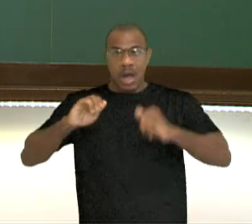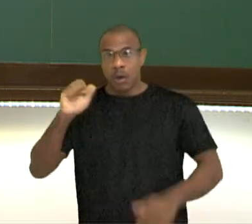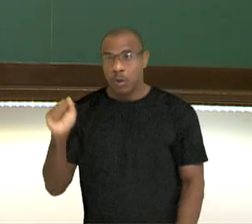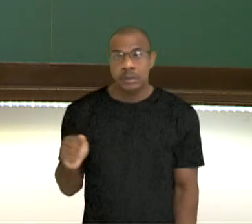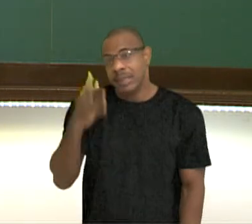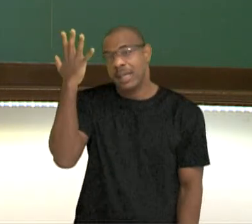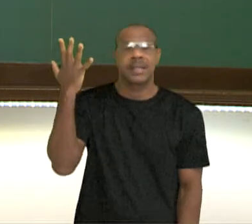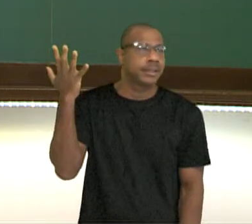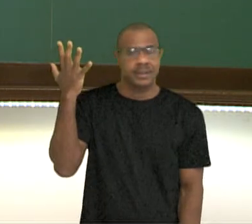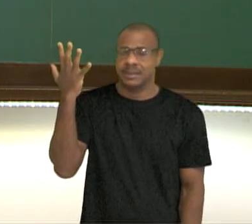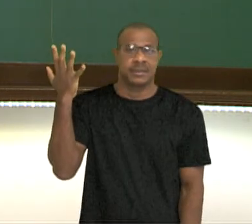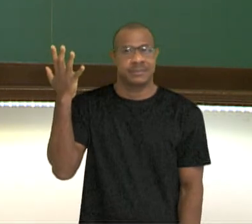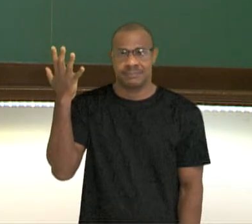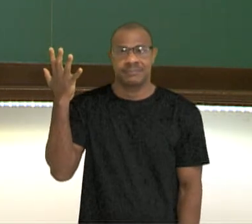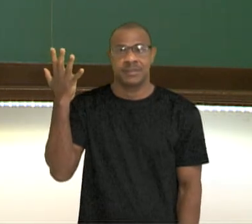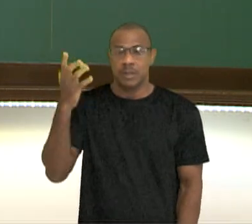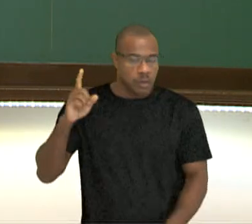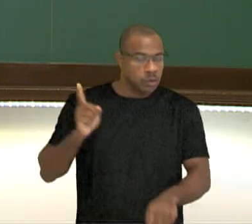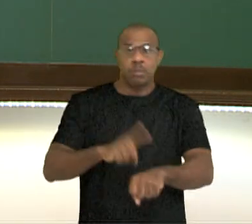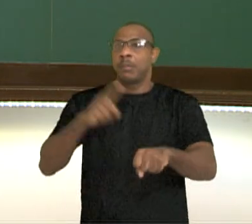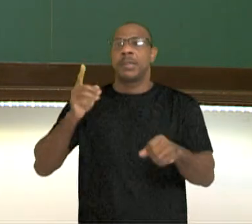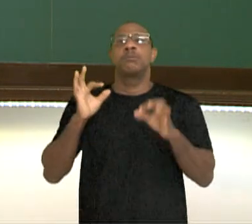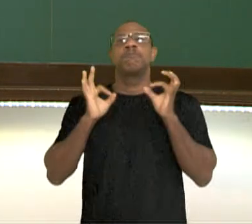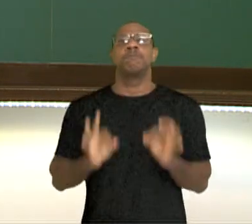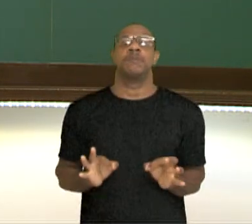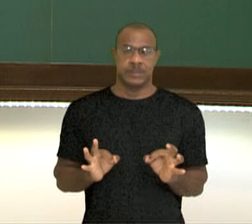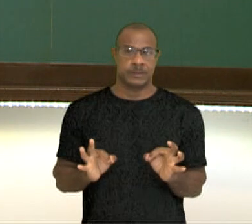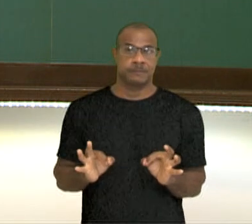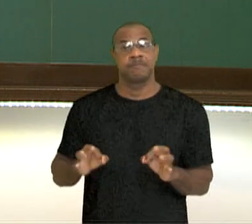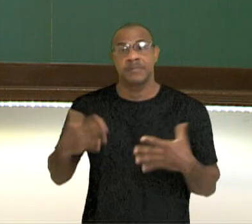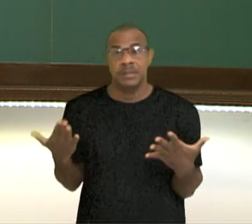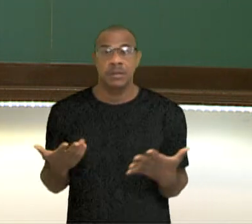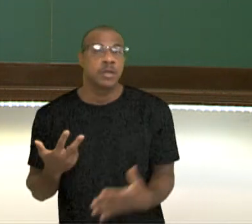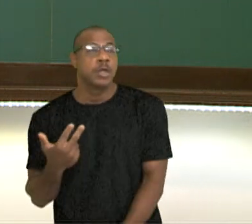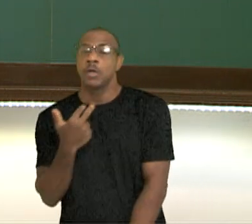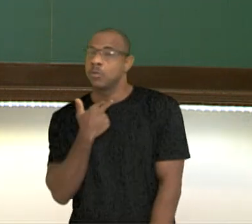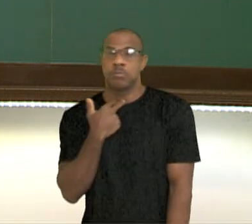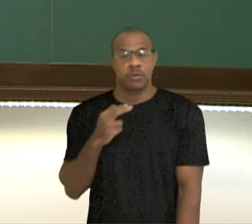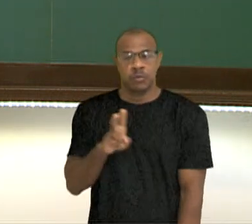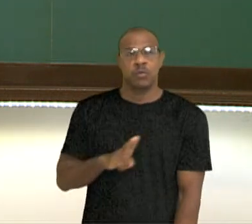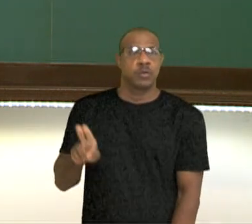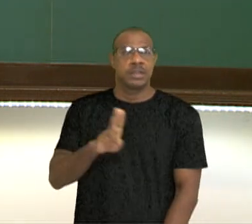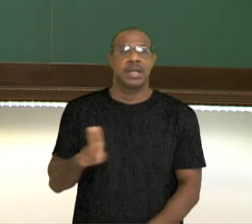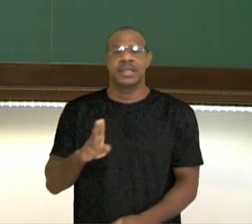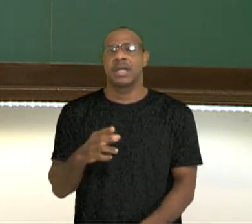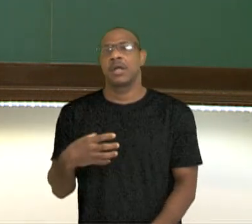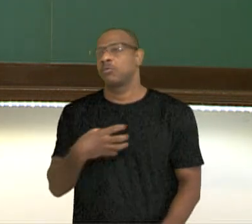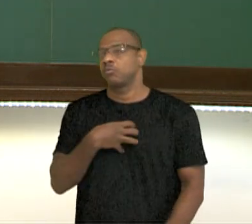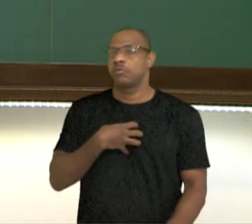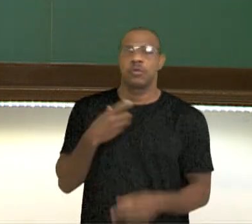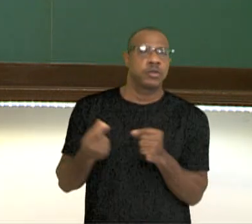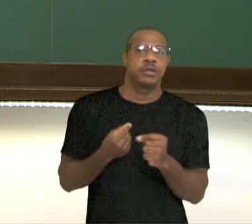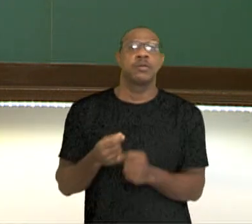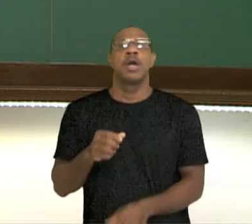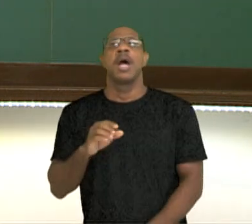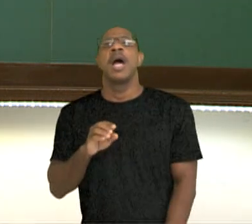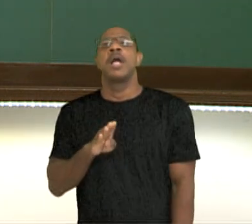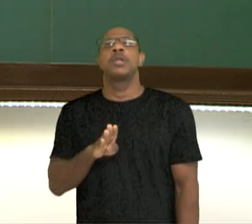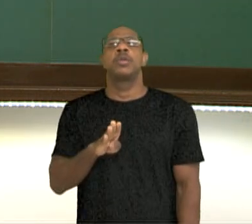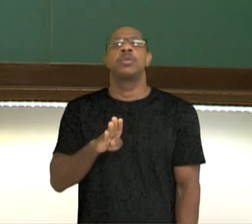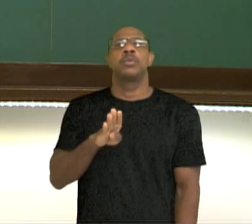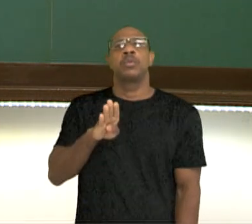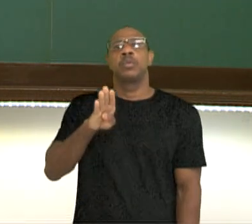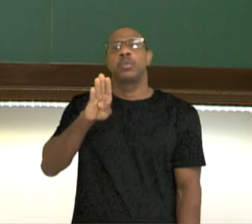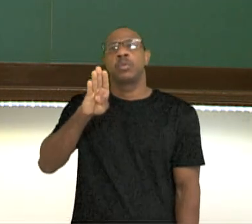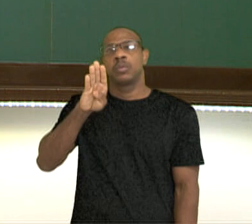fato no momento certo. Então, eu não poderia usar o modo subjuntivo.